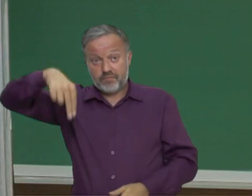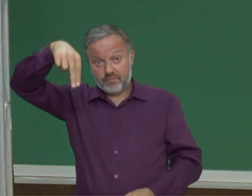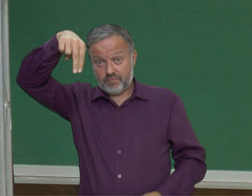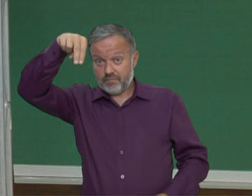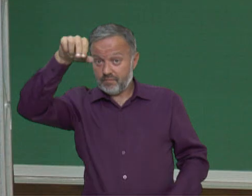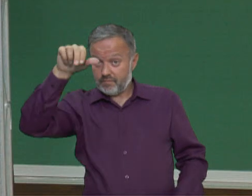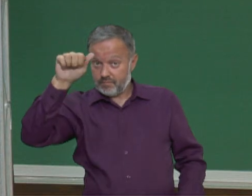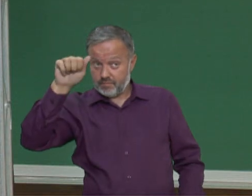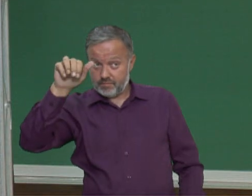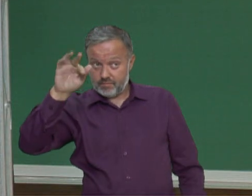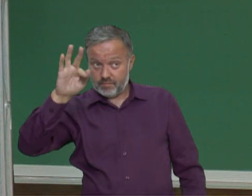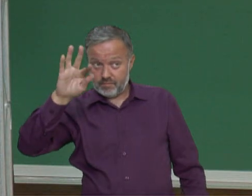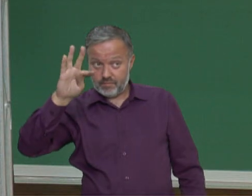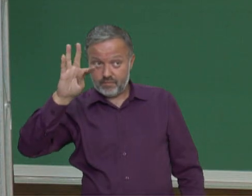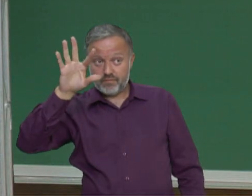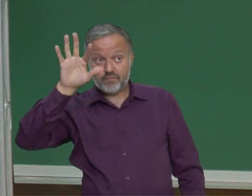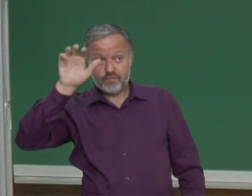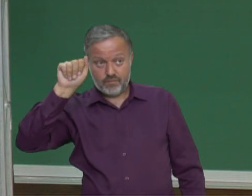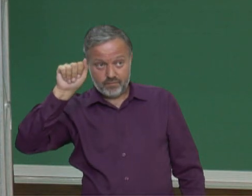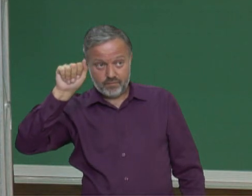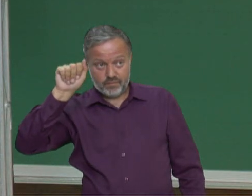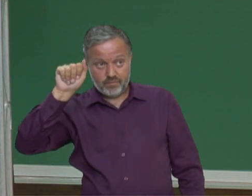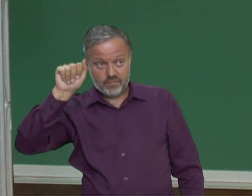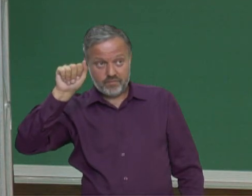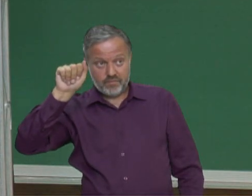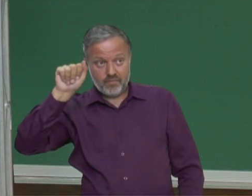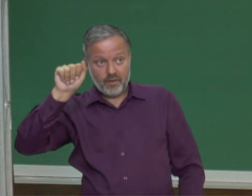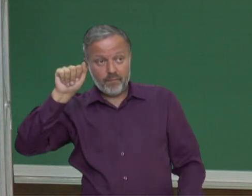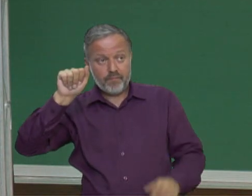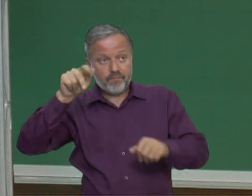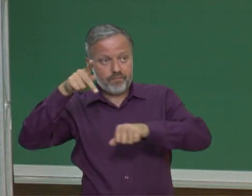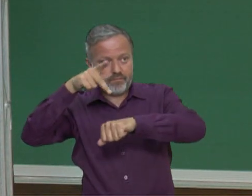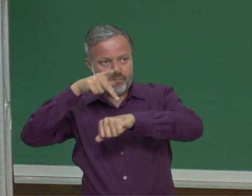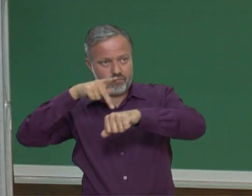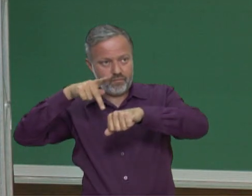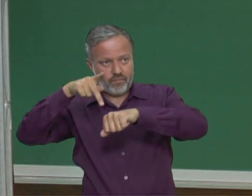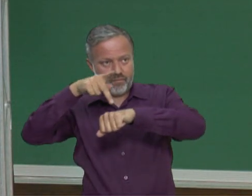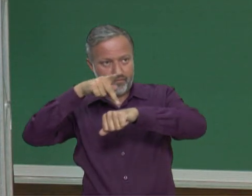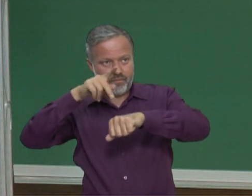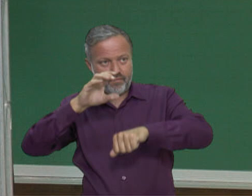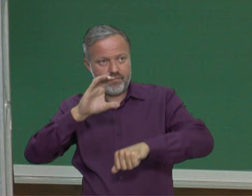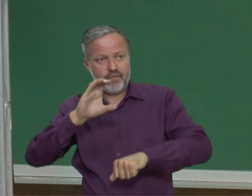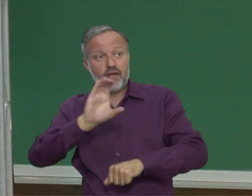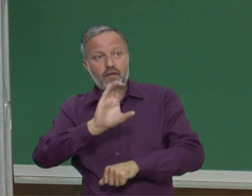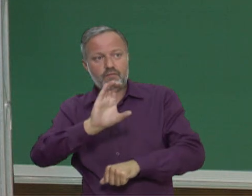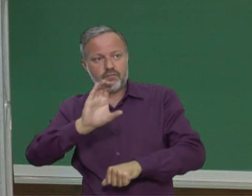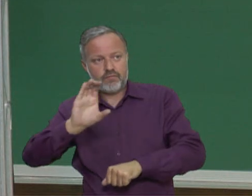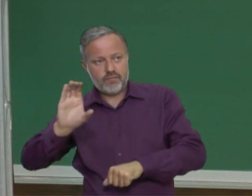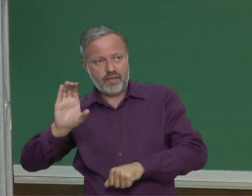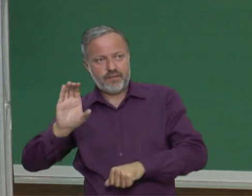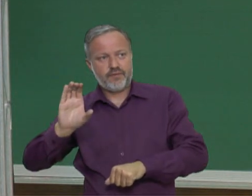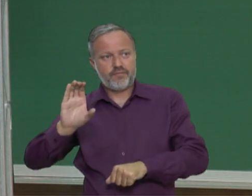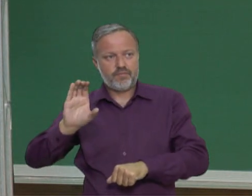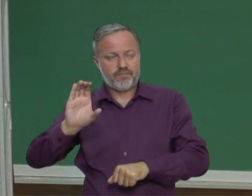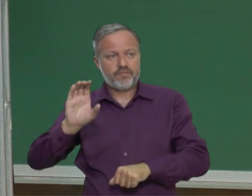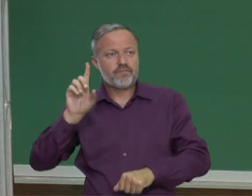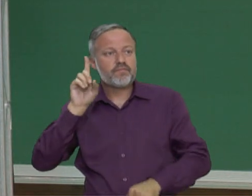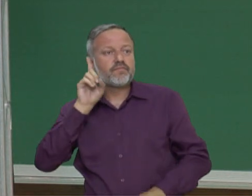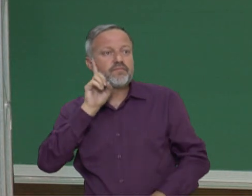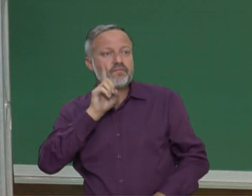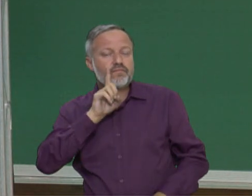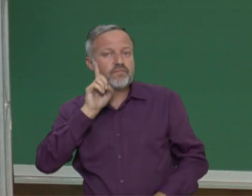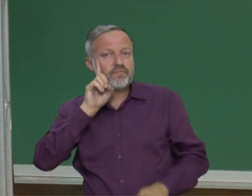Norte, Canadá, Estados Unidos e México. Professora, no NAFTA, aqui tem um livre comércio, tem um